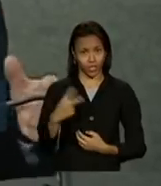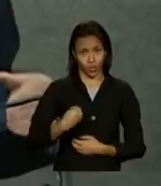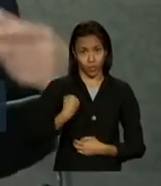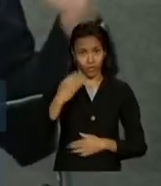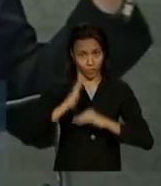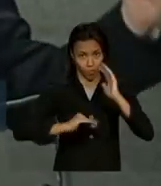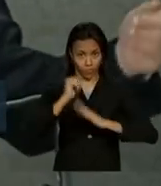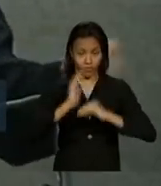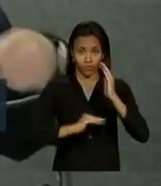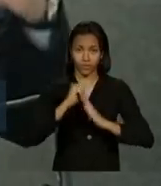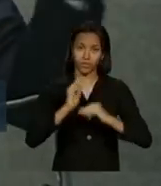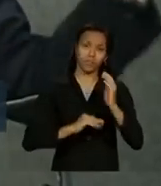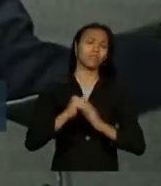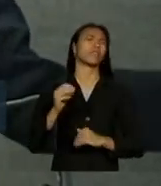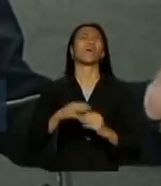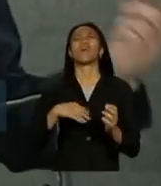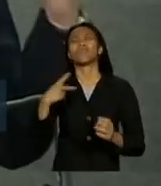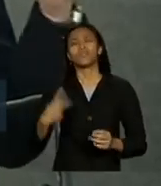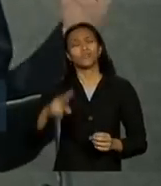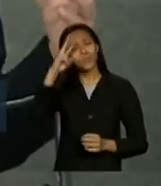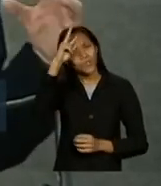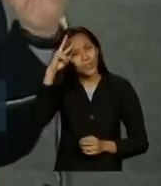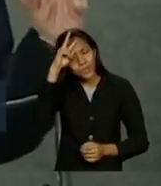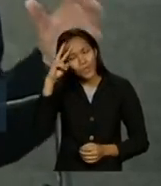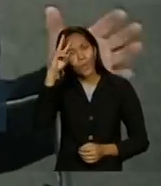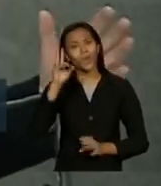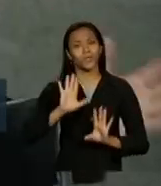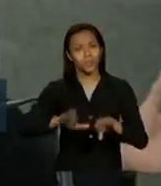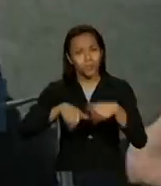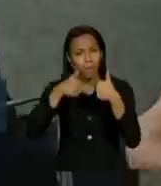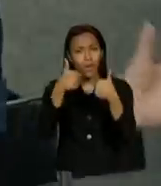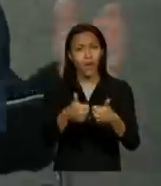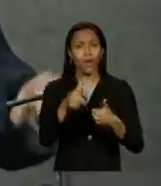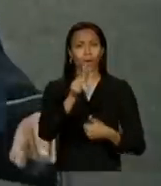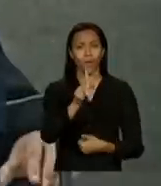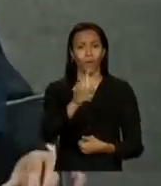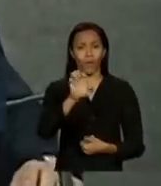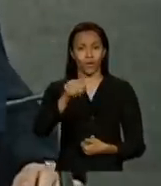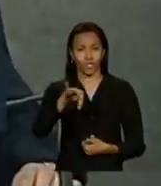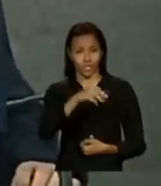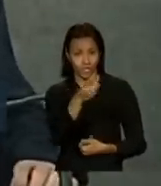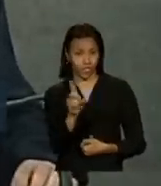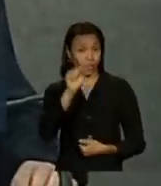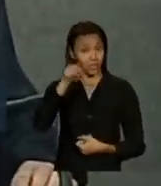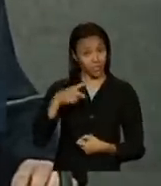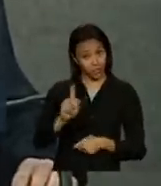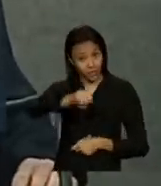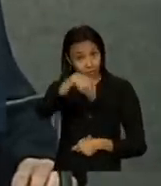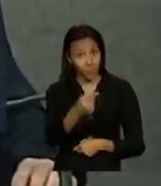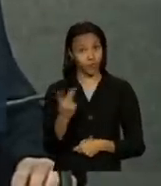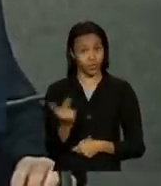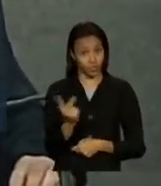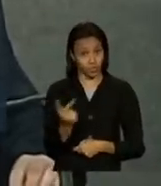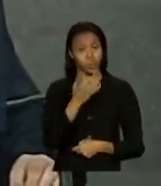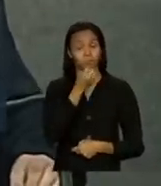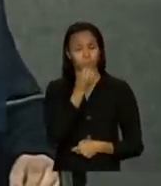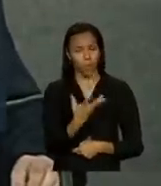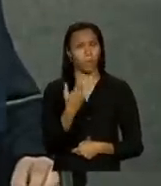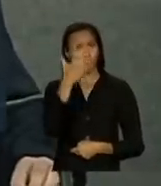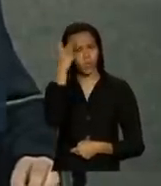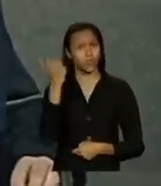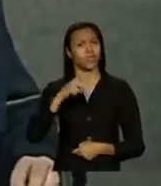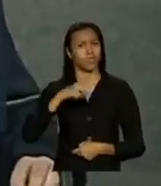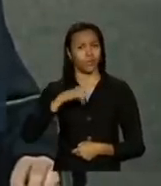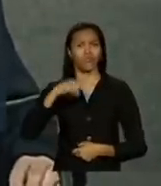profissional no programa histórico da gestão de qualidade etc e depois foram pessoas que tiveram e t sucesso na